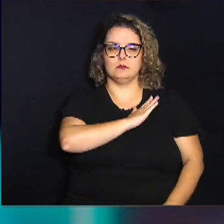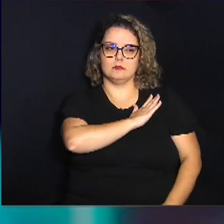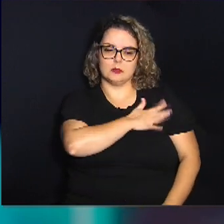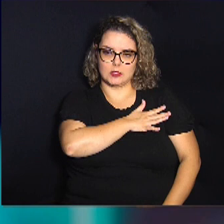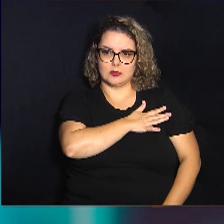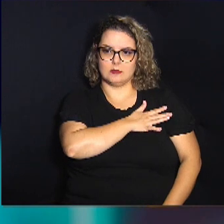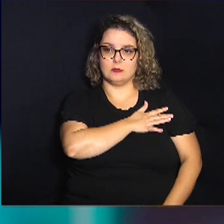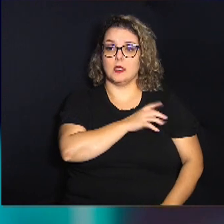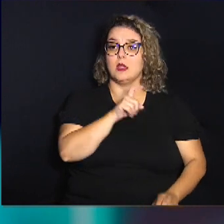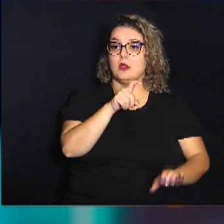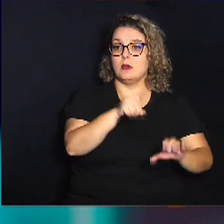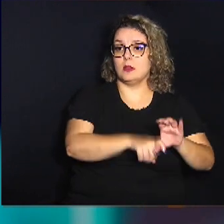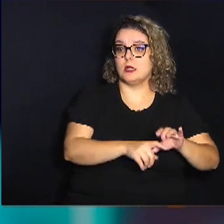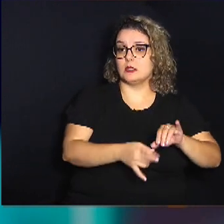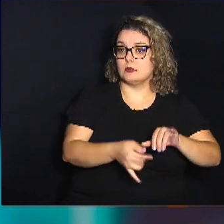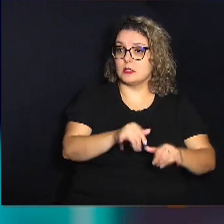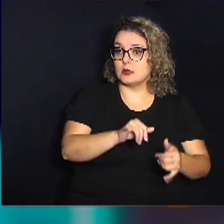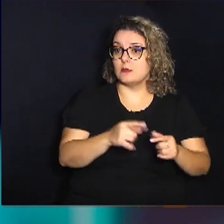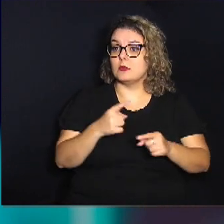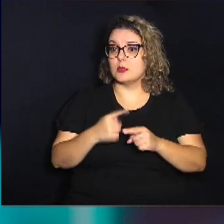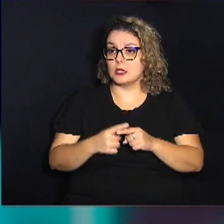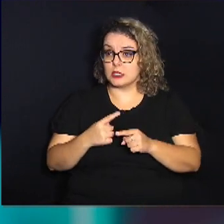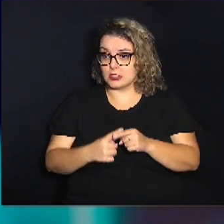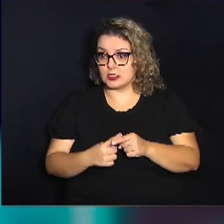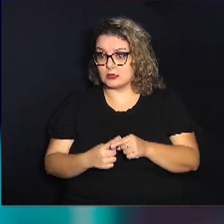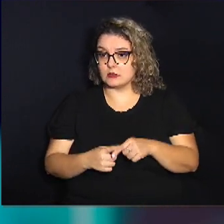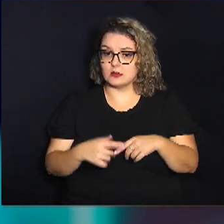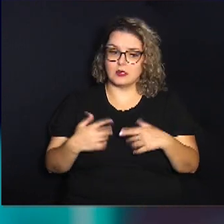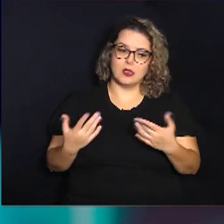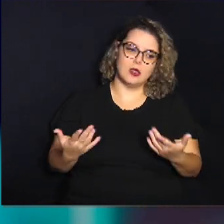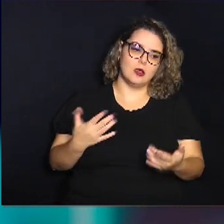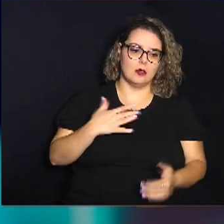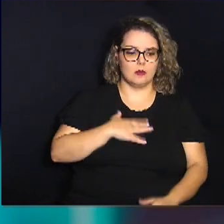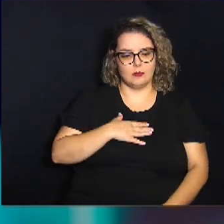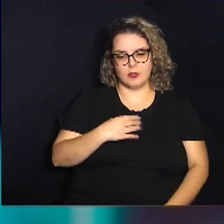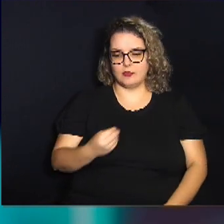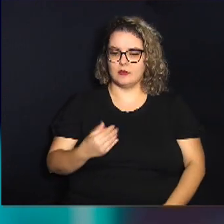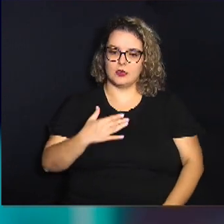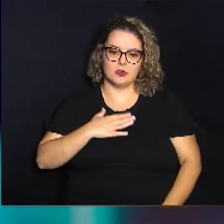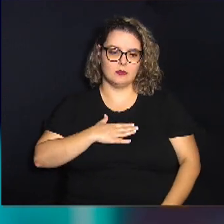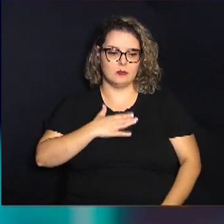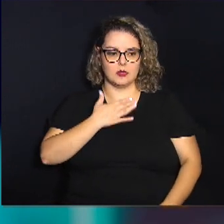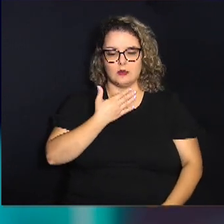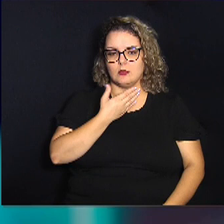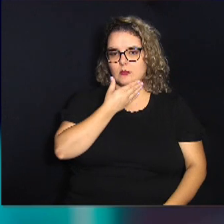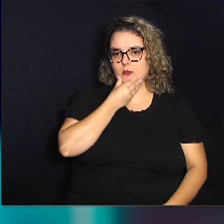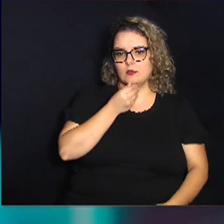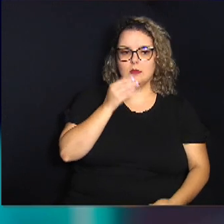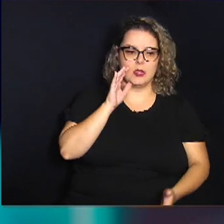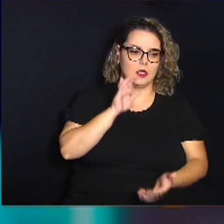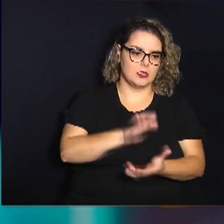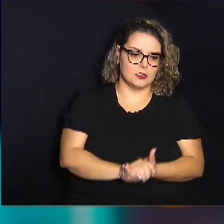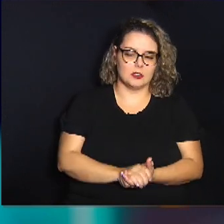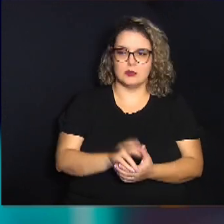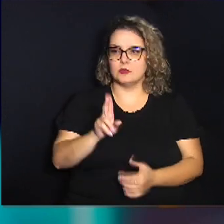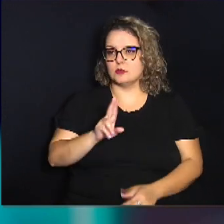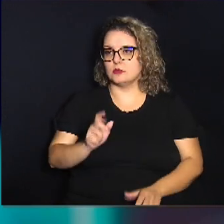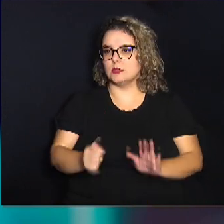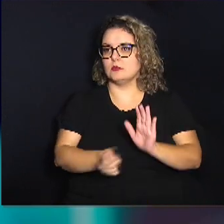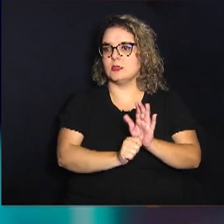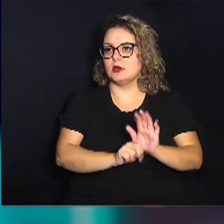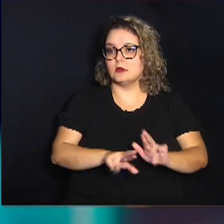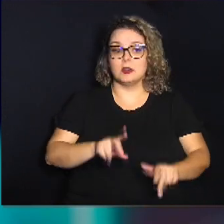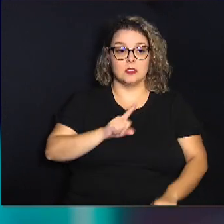relação à dependência química, porque, ah, o meu filho, o meu marido utiliza drogas e ele não